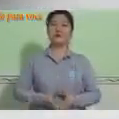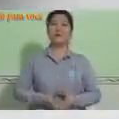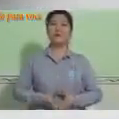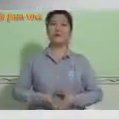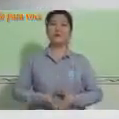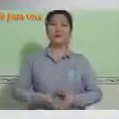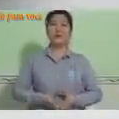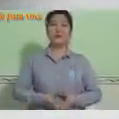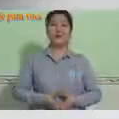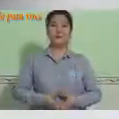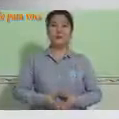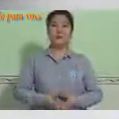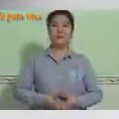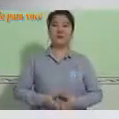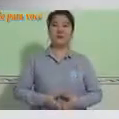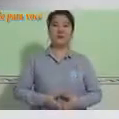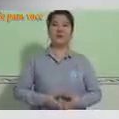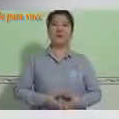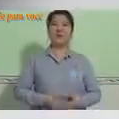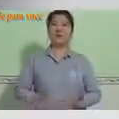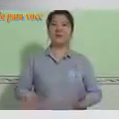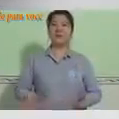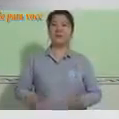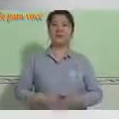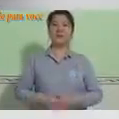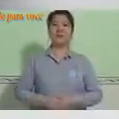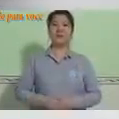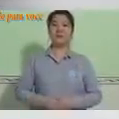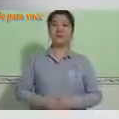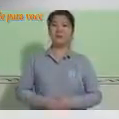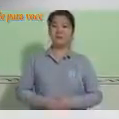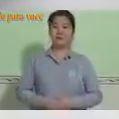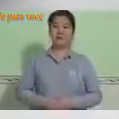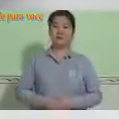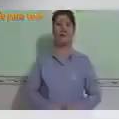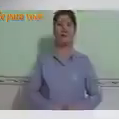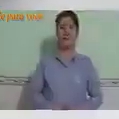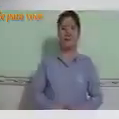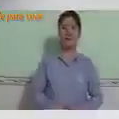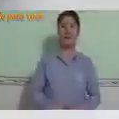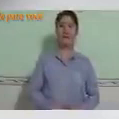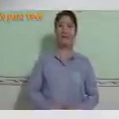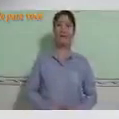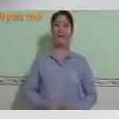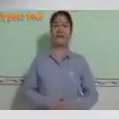agudo e NDICADOE deve ser usado somente sob orientação médica.